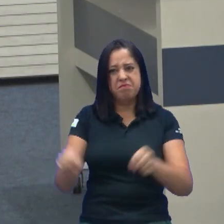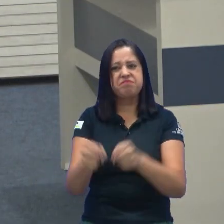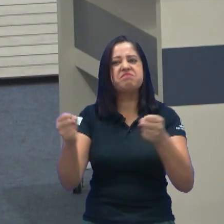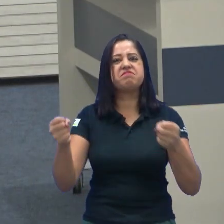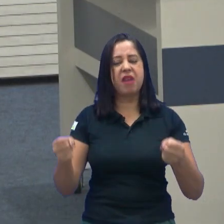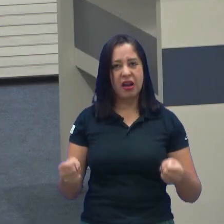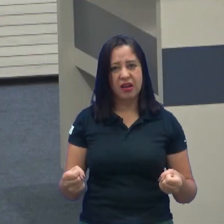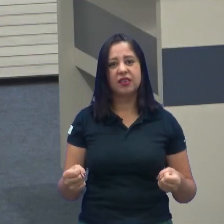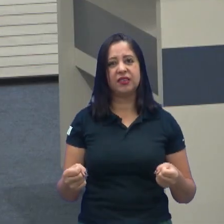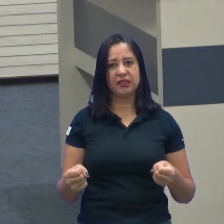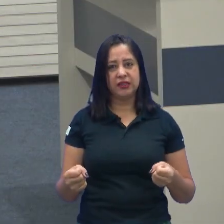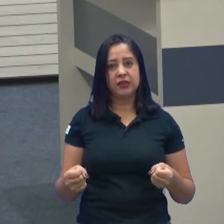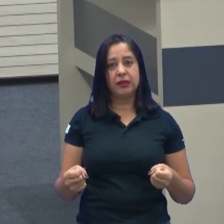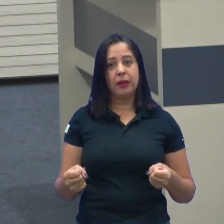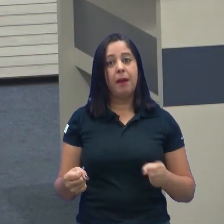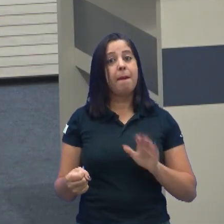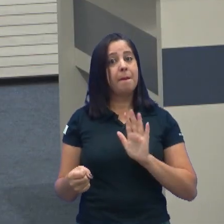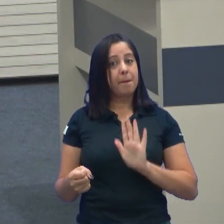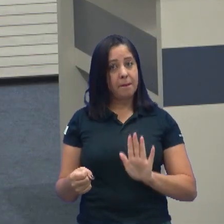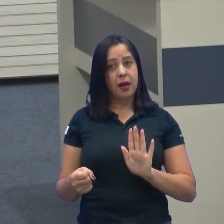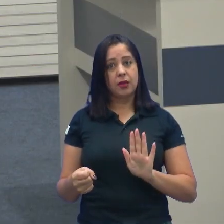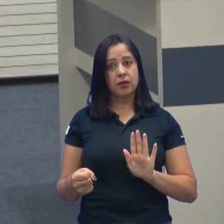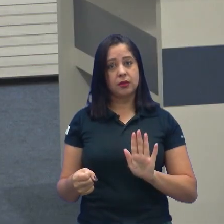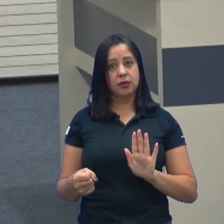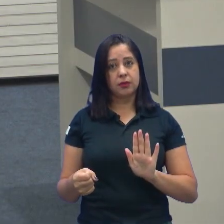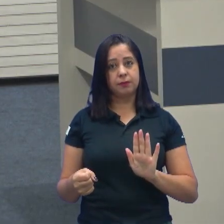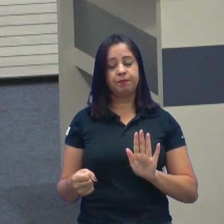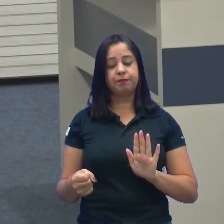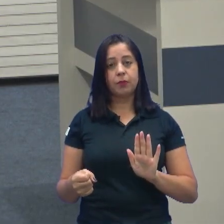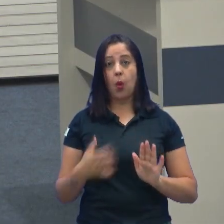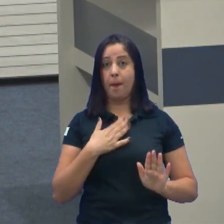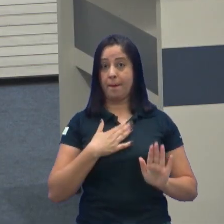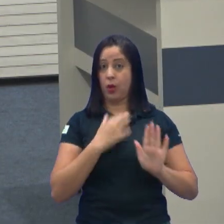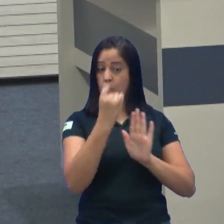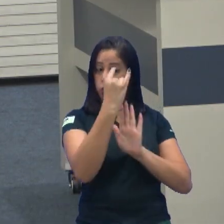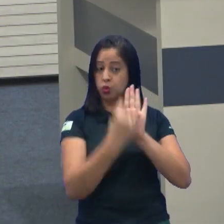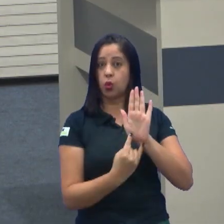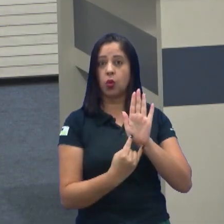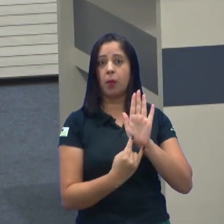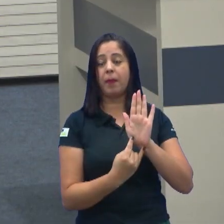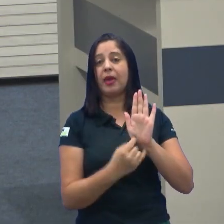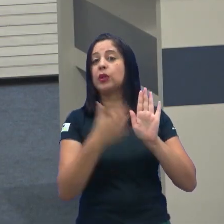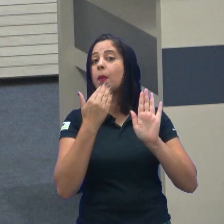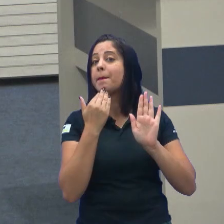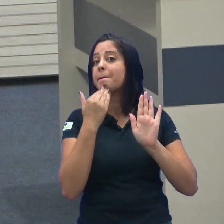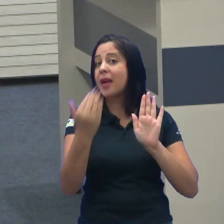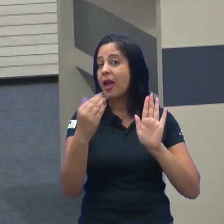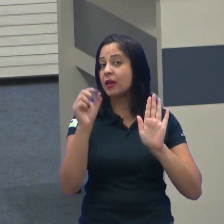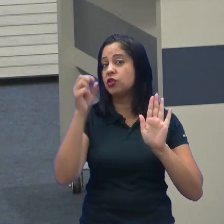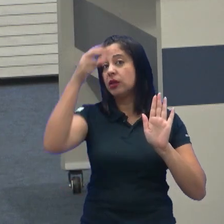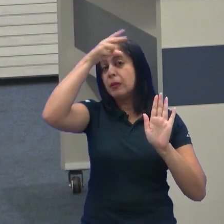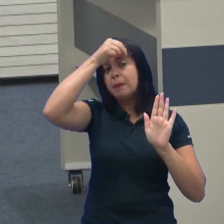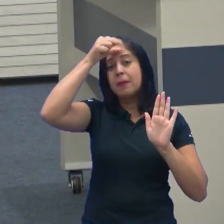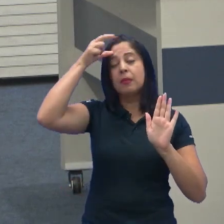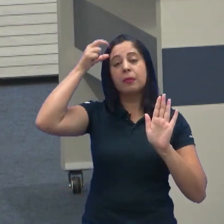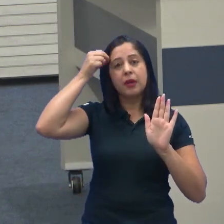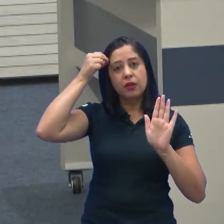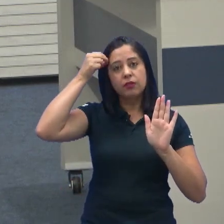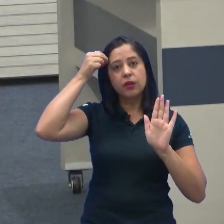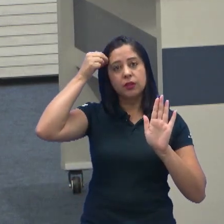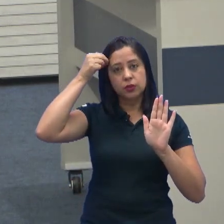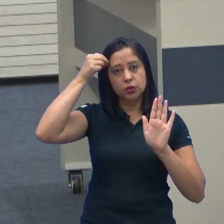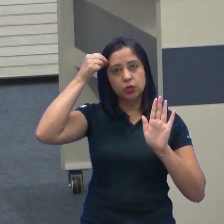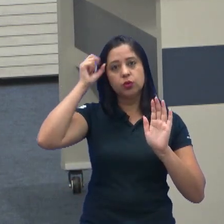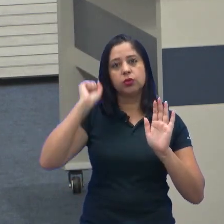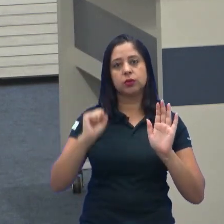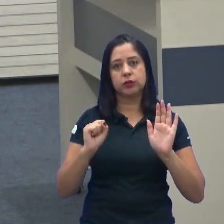um momento de raiva, mas não é só isso. O nosso requerimento está pedindo para a prefeitura fazer o mesmo que